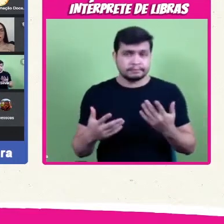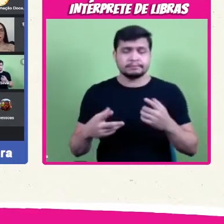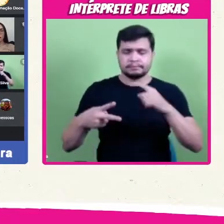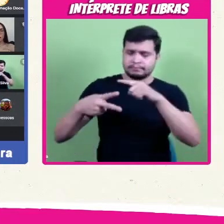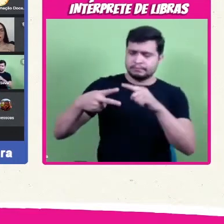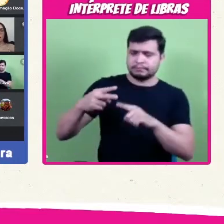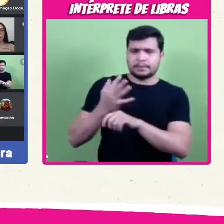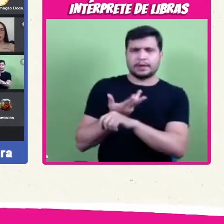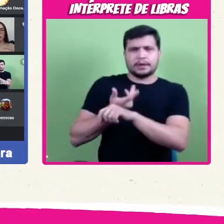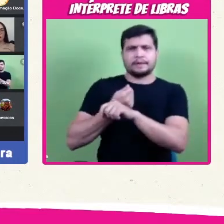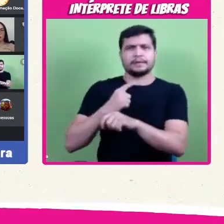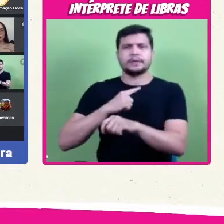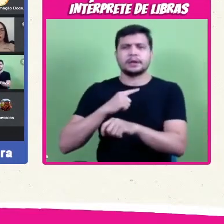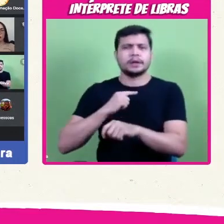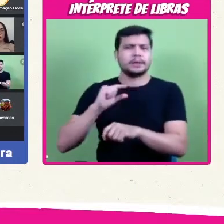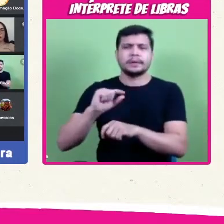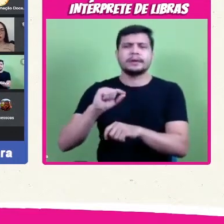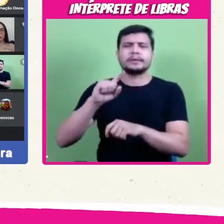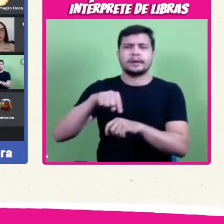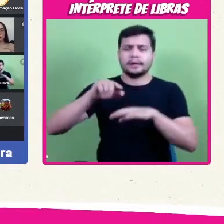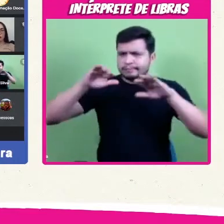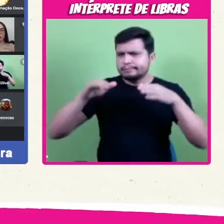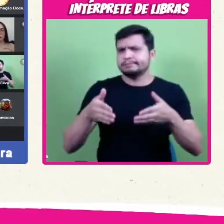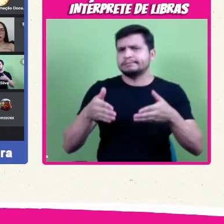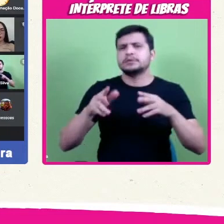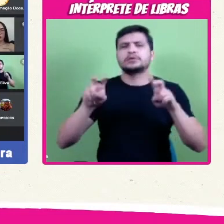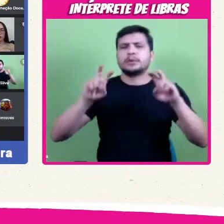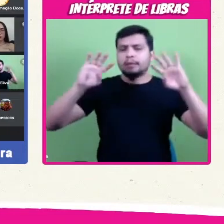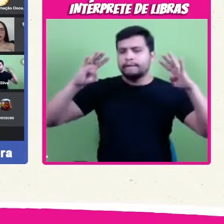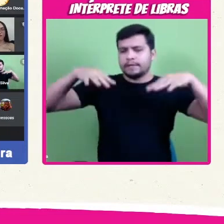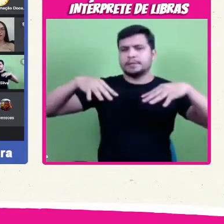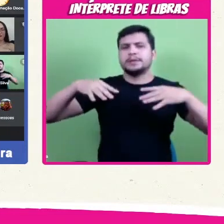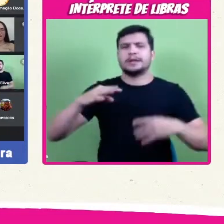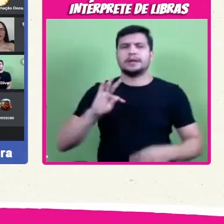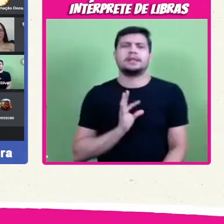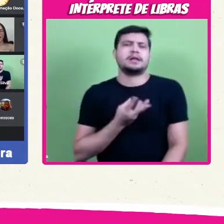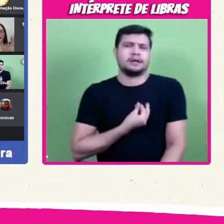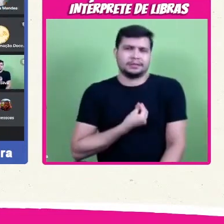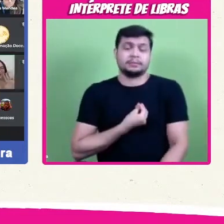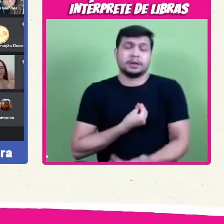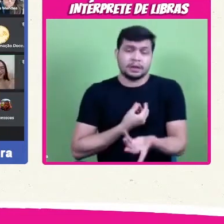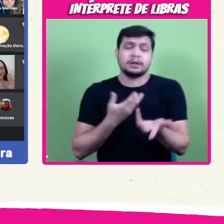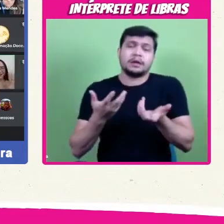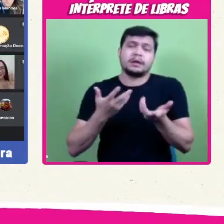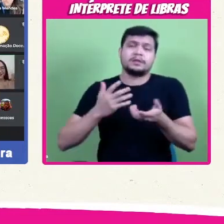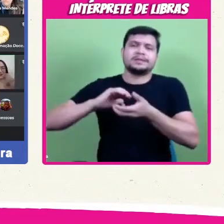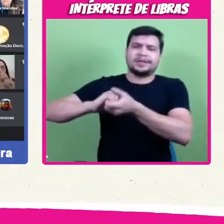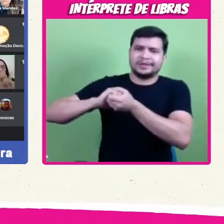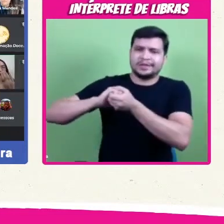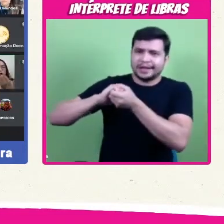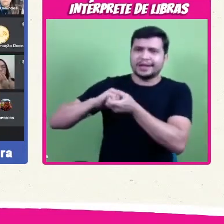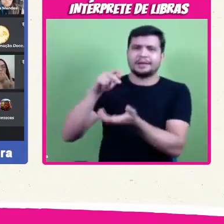nesse sentido eu gostaria muito de saudar a professora Ana Carneiro, que é uma grande alegria, né, saber